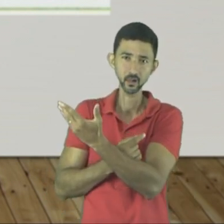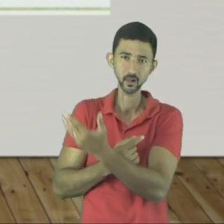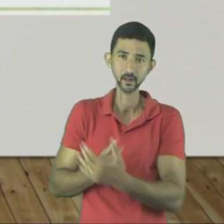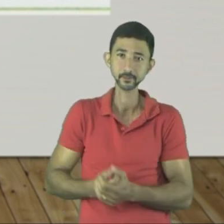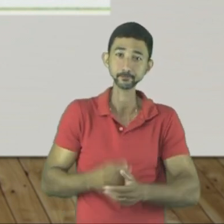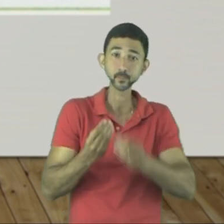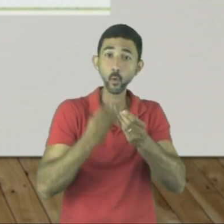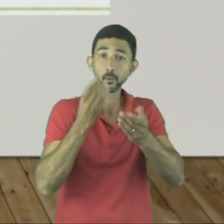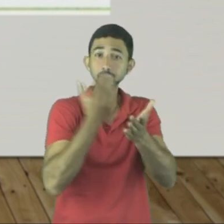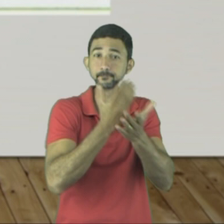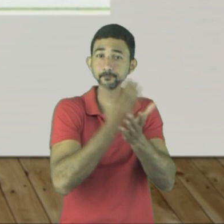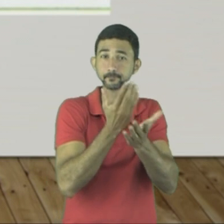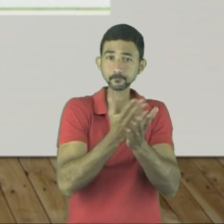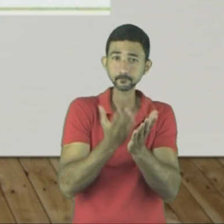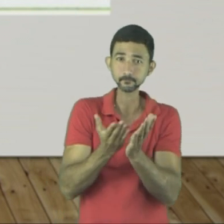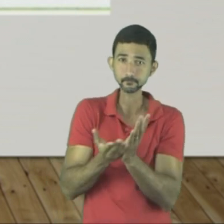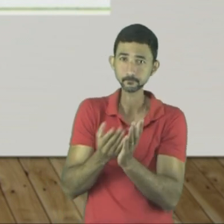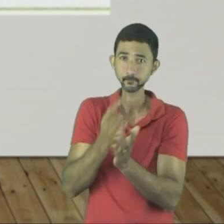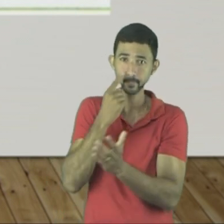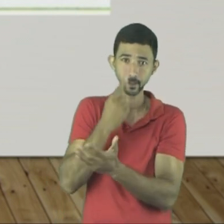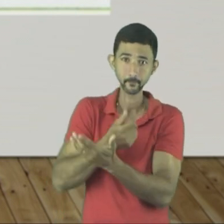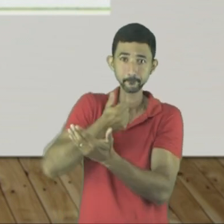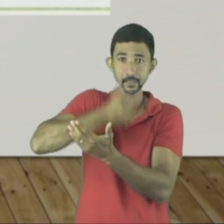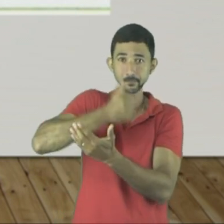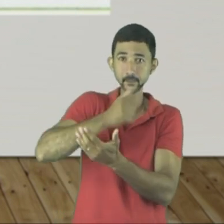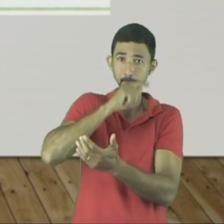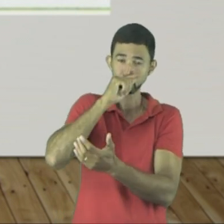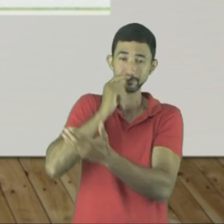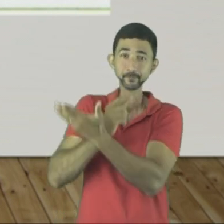algumas formas de fazer isso, tá? O primeiro é esse aqui.